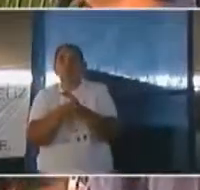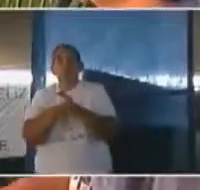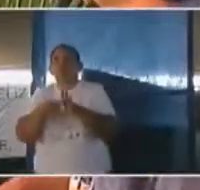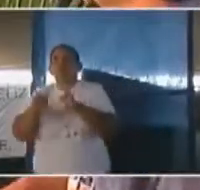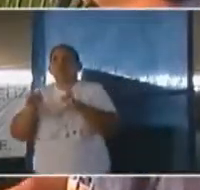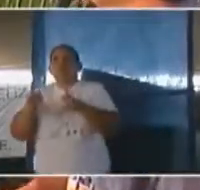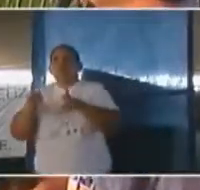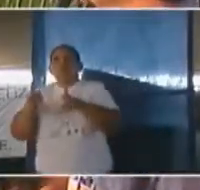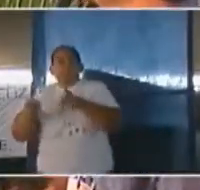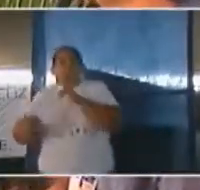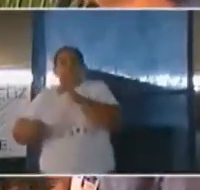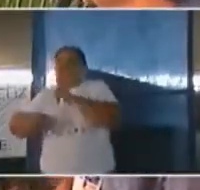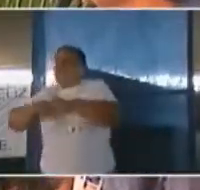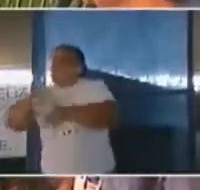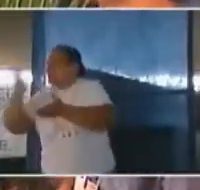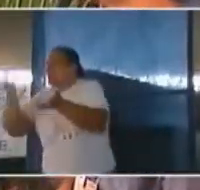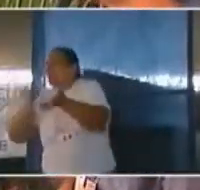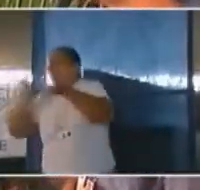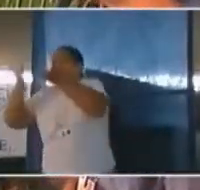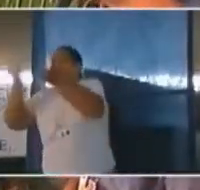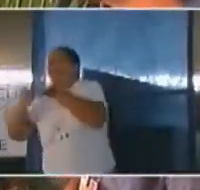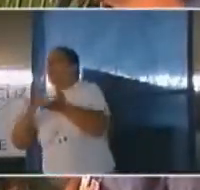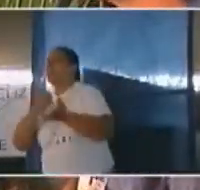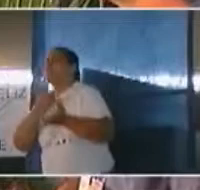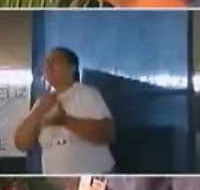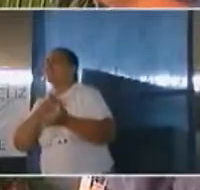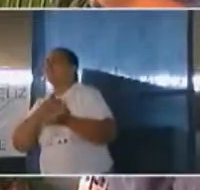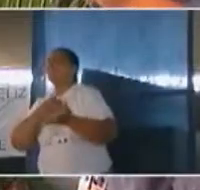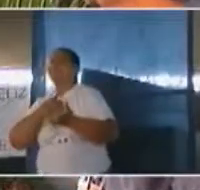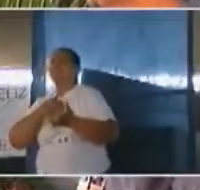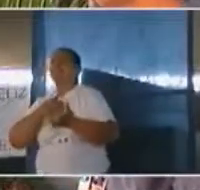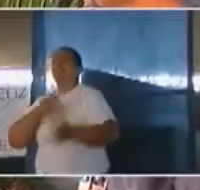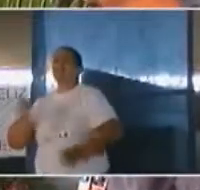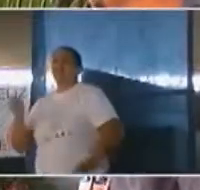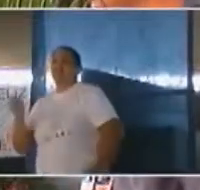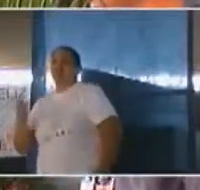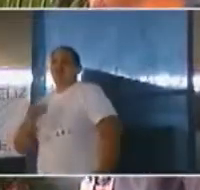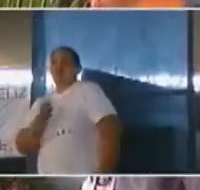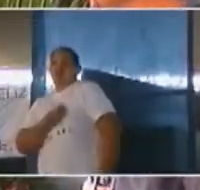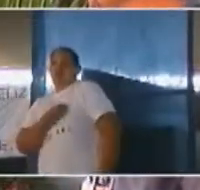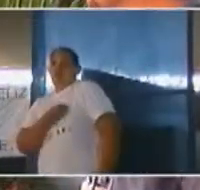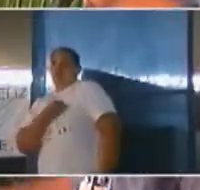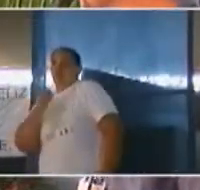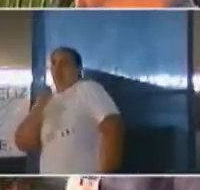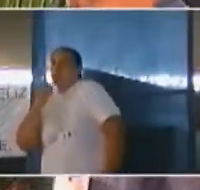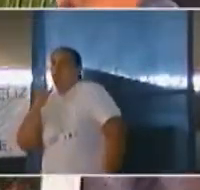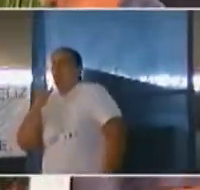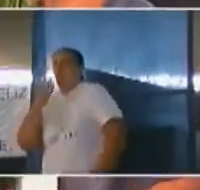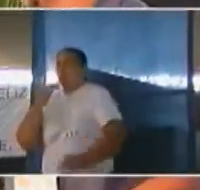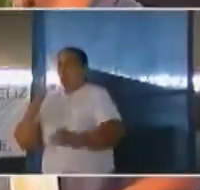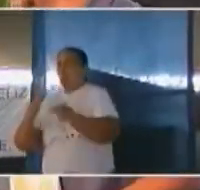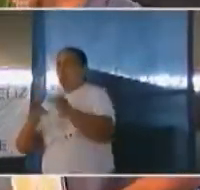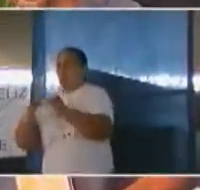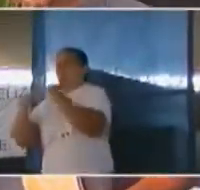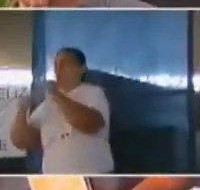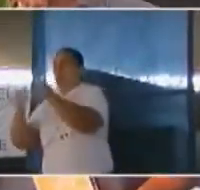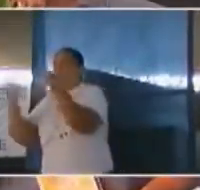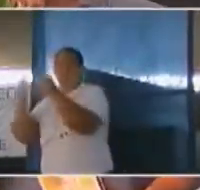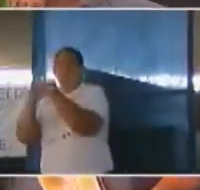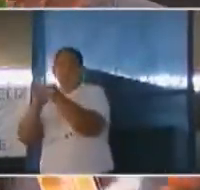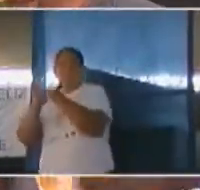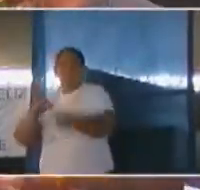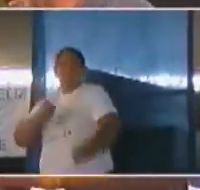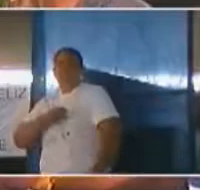fazer o movimento daquilo. Não só pensar sobre, mas principalmente fazer sobre. Ok, muito